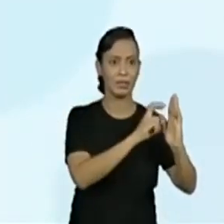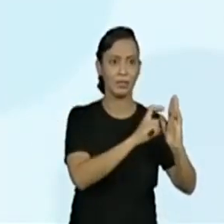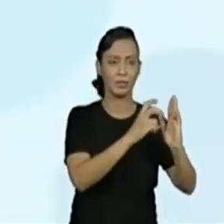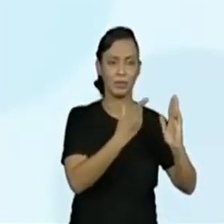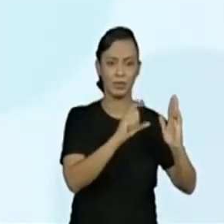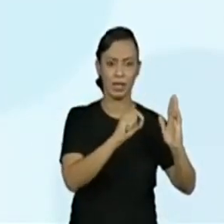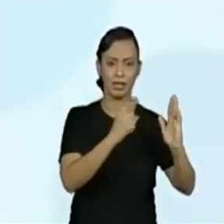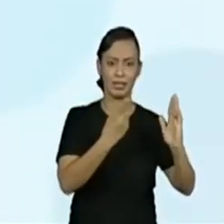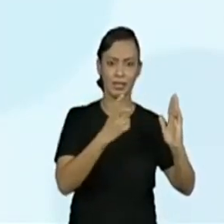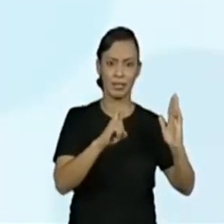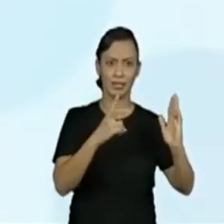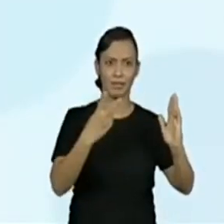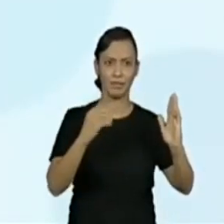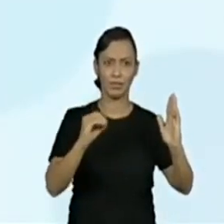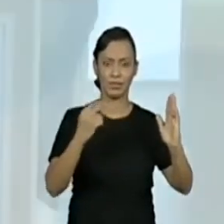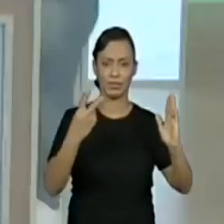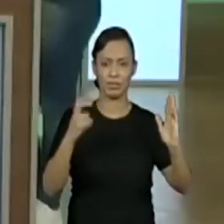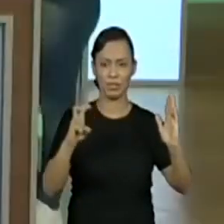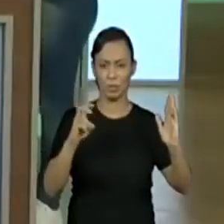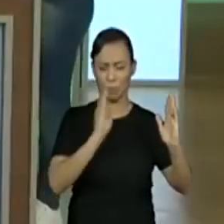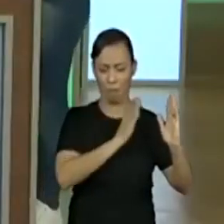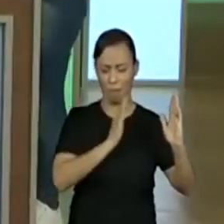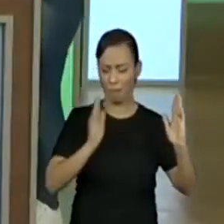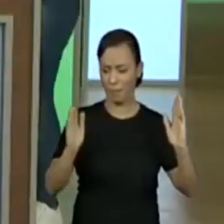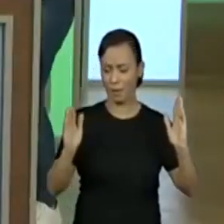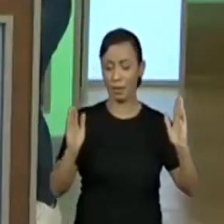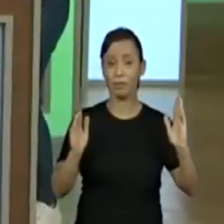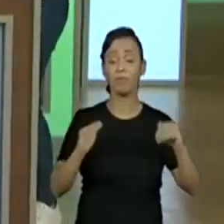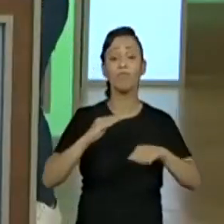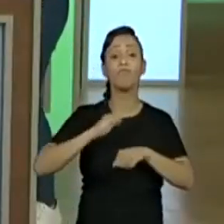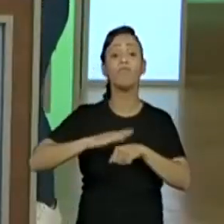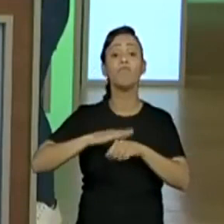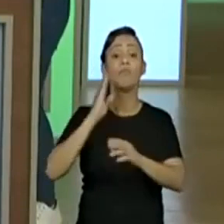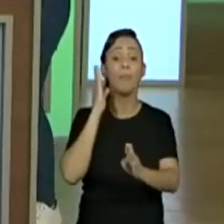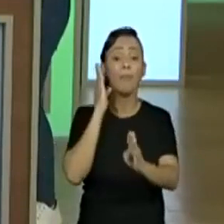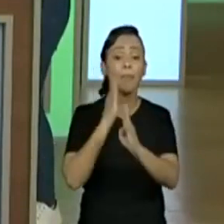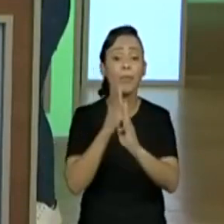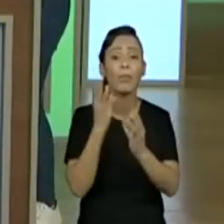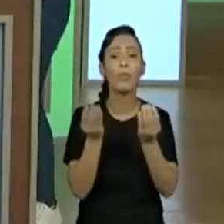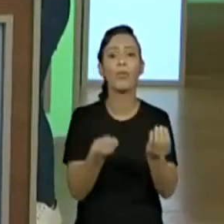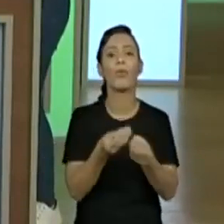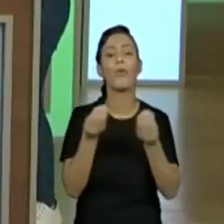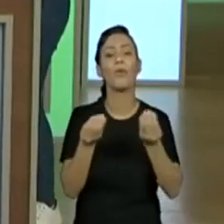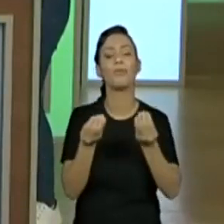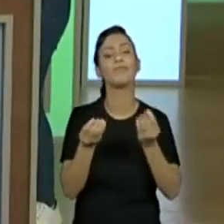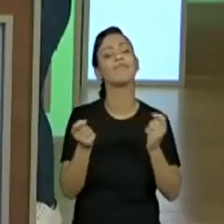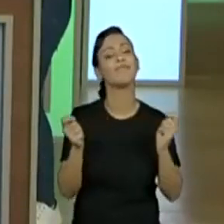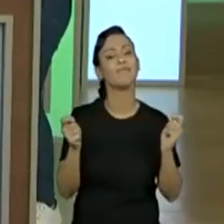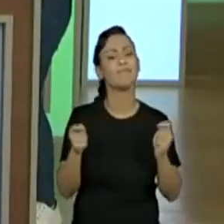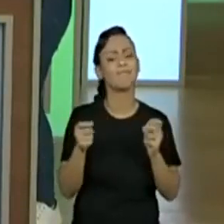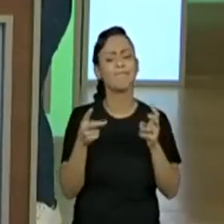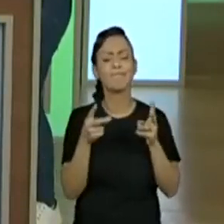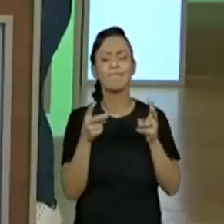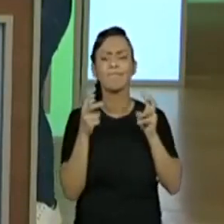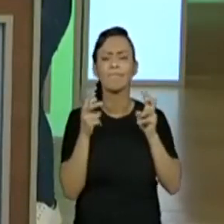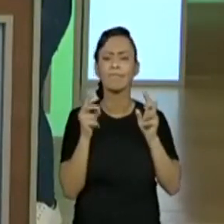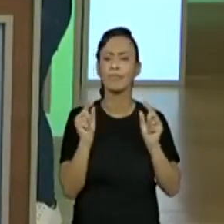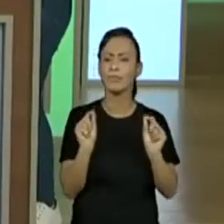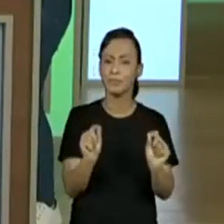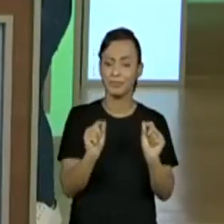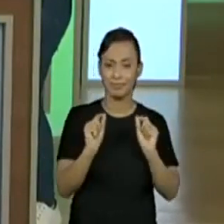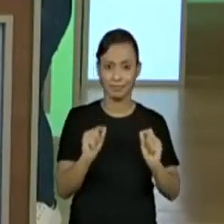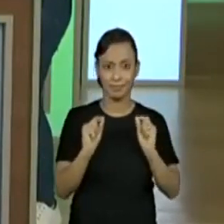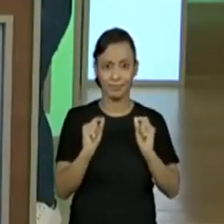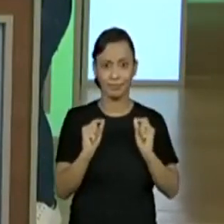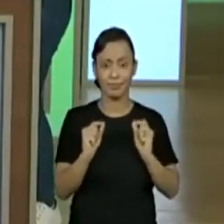para você identificar o padrão desta sequência. Ficaria fácil também, não é mesmo? Porque nós percebemos aqui que